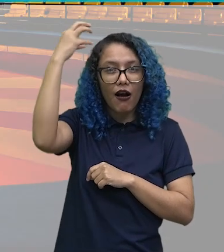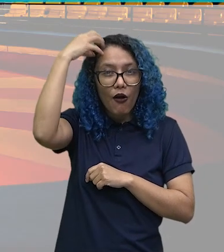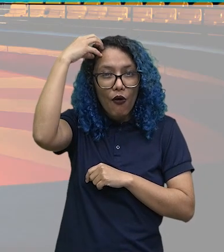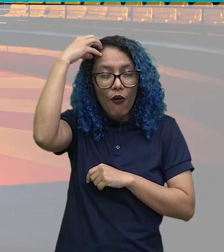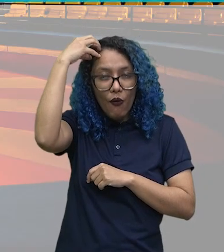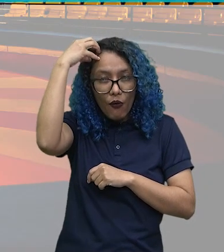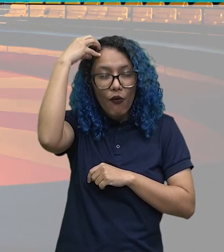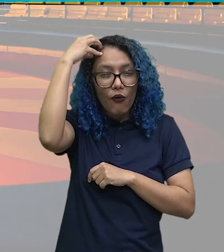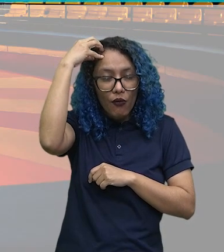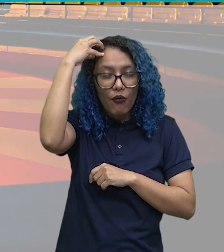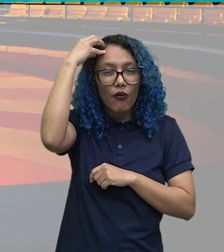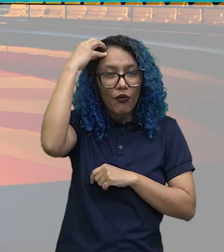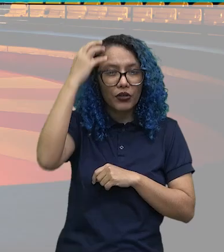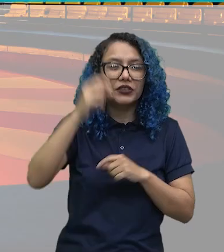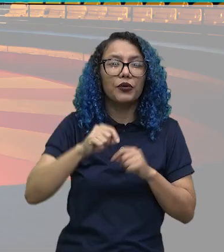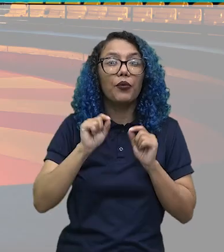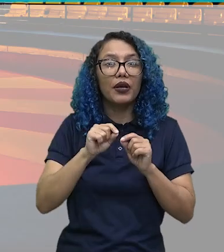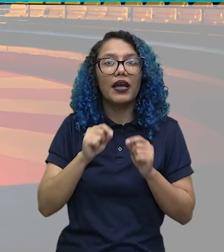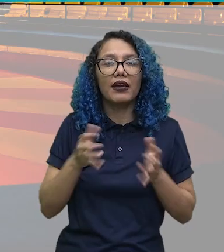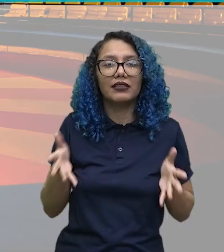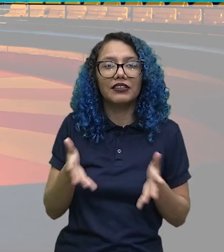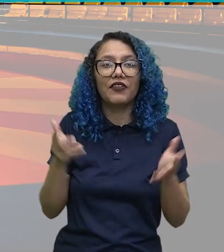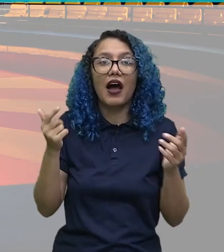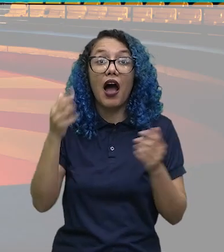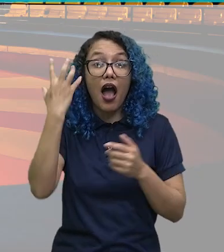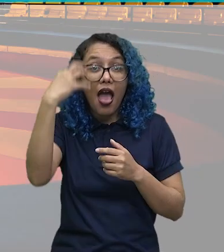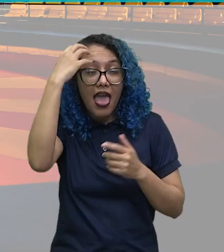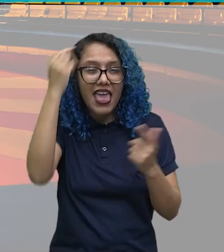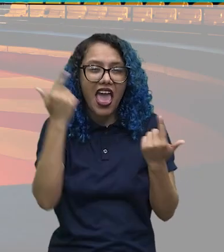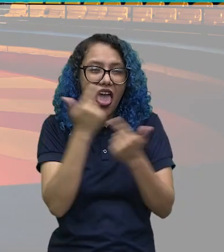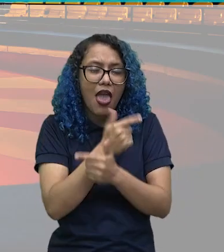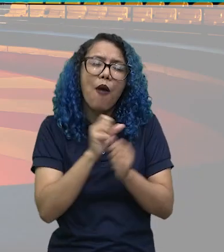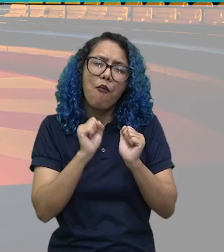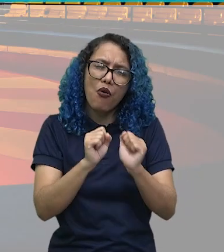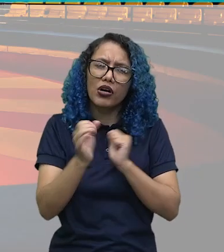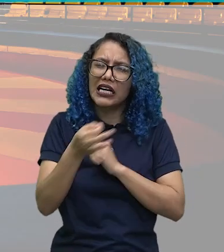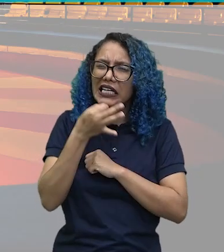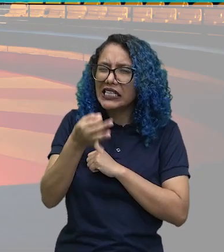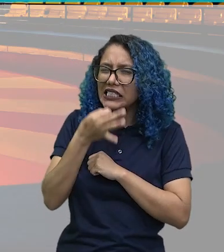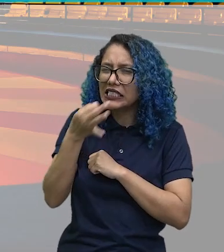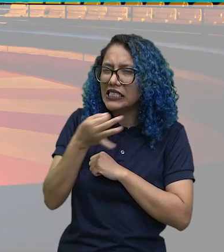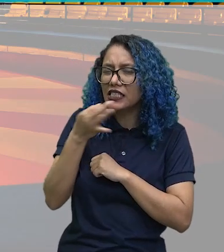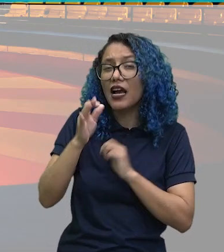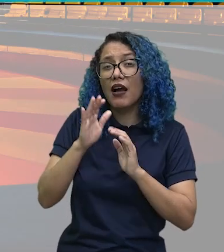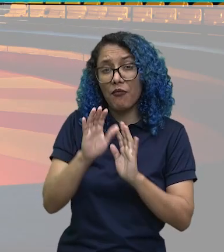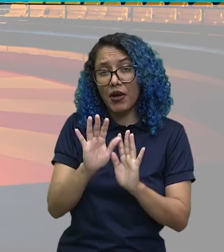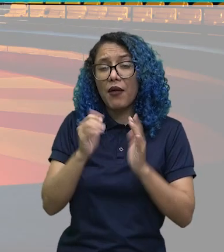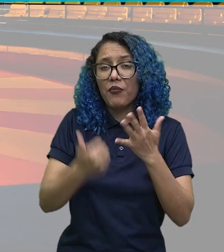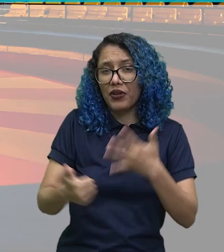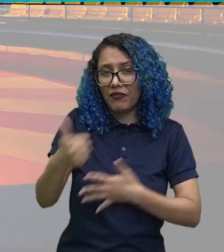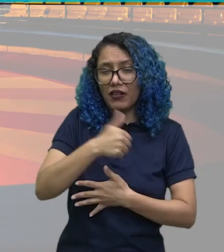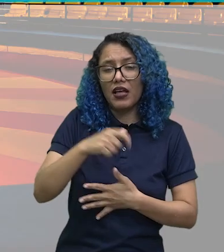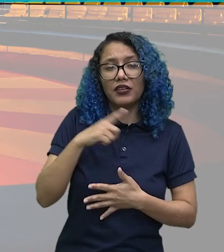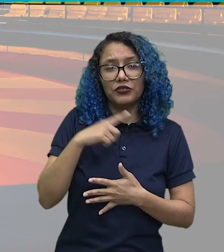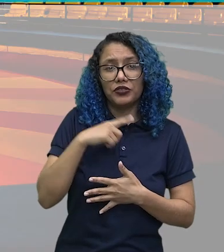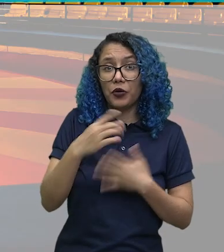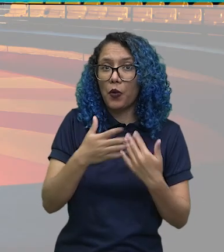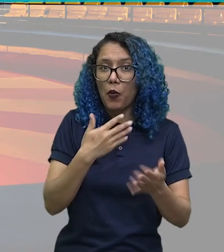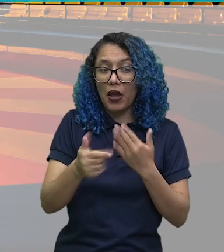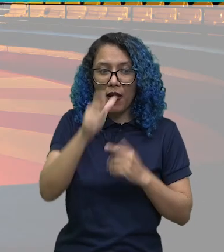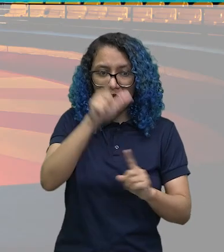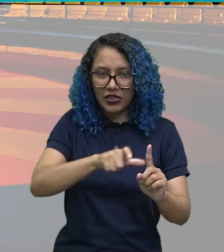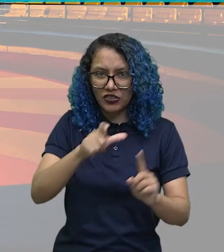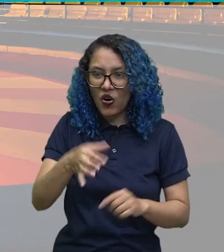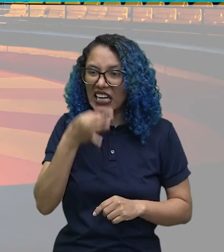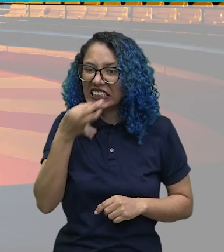fazia o quê? O rei. Então, ele podia fazer uma crítica ao rei ali e ele tinha alguns privilégios, porque não era